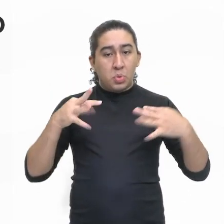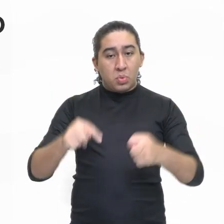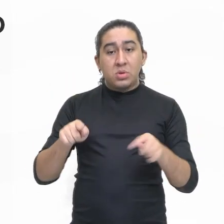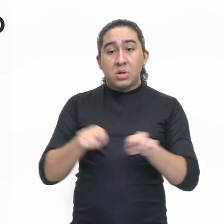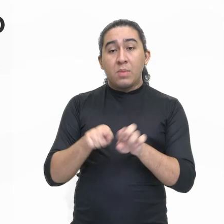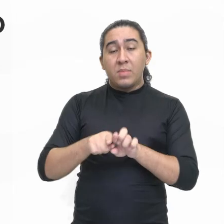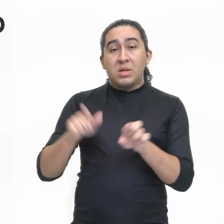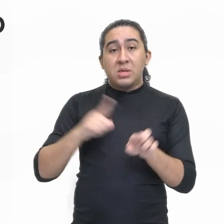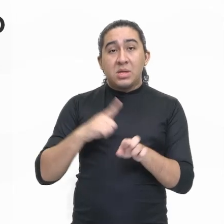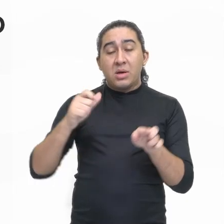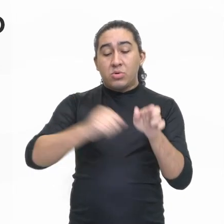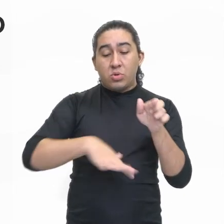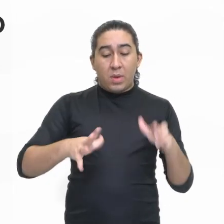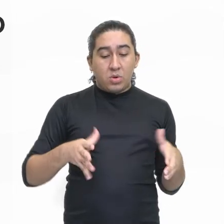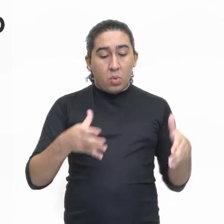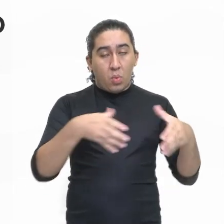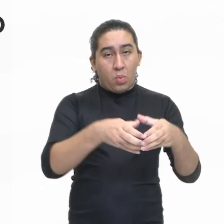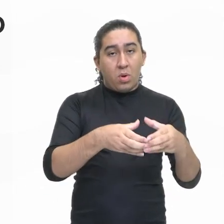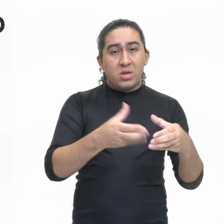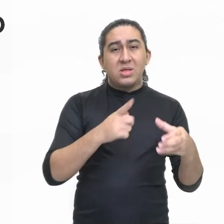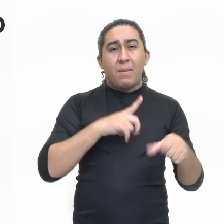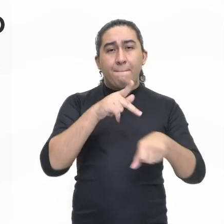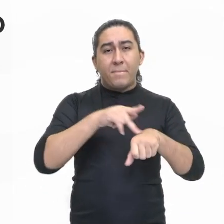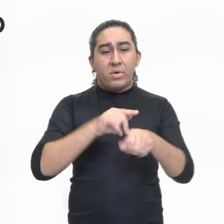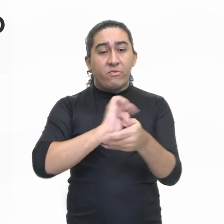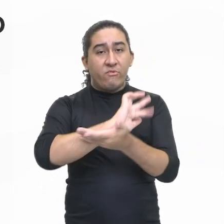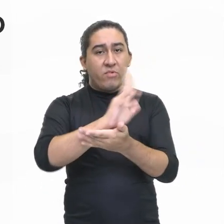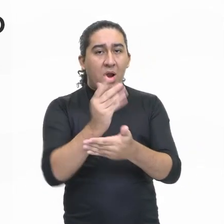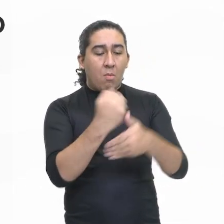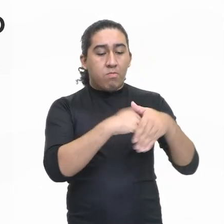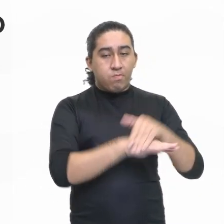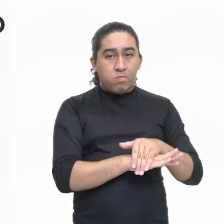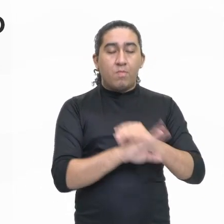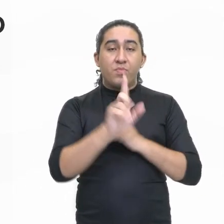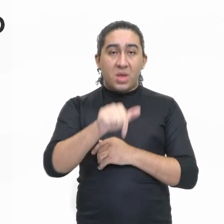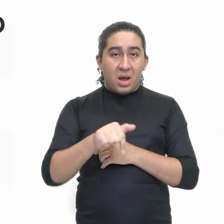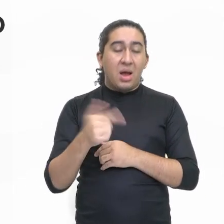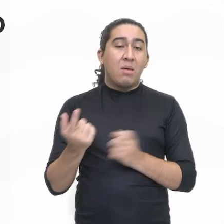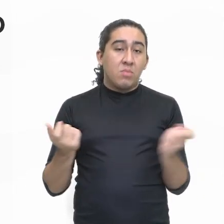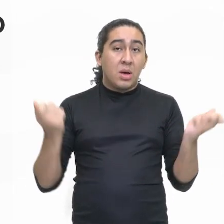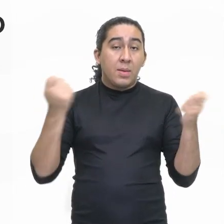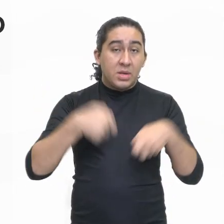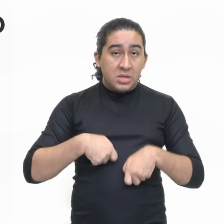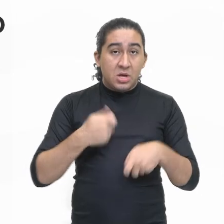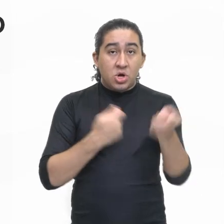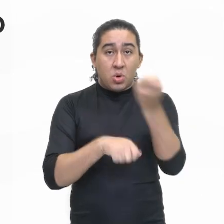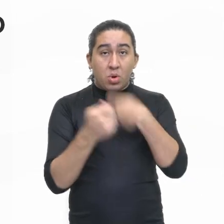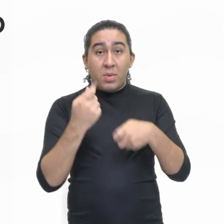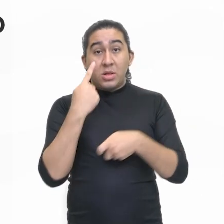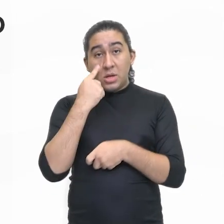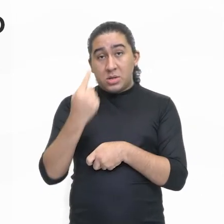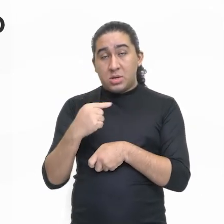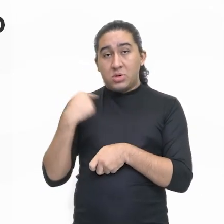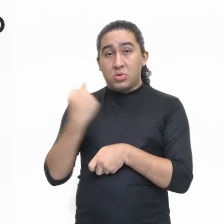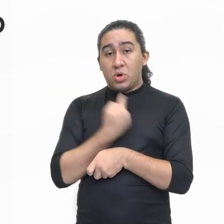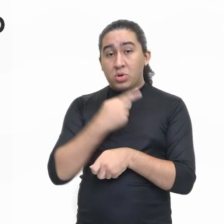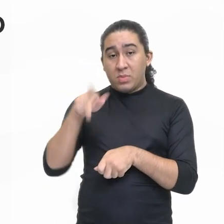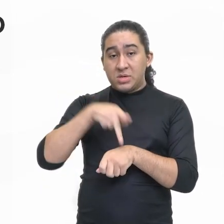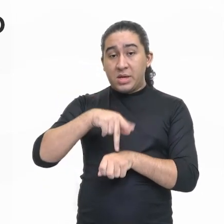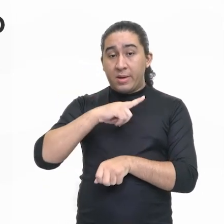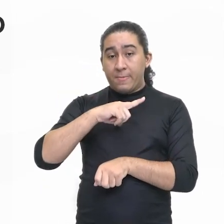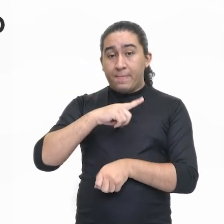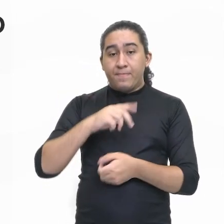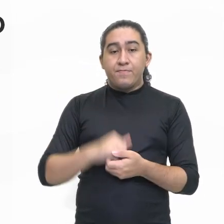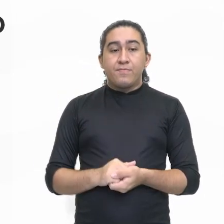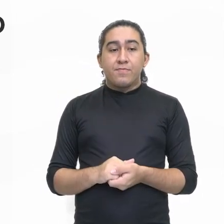grandes reservas minerais, né, com potencial aí econômico muito interessante para o nosso país.